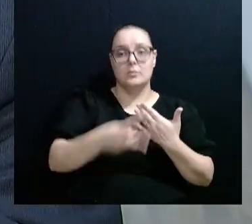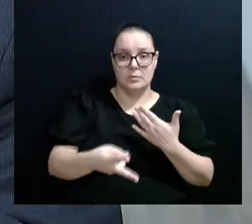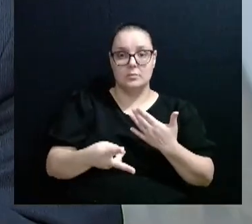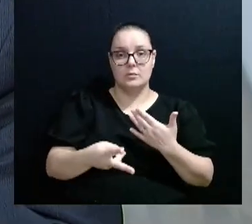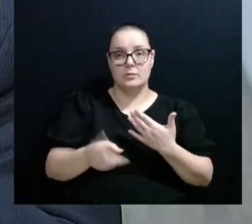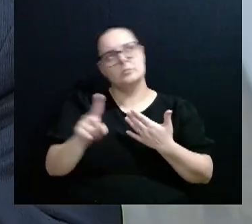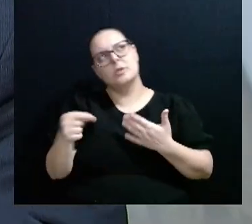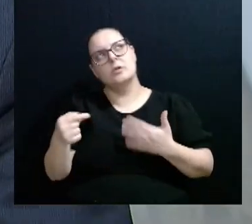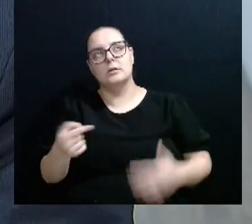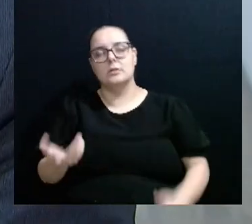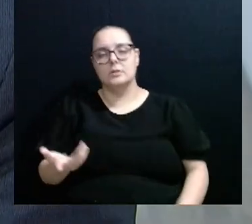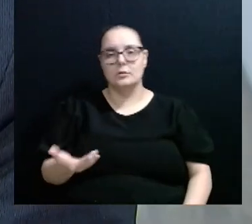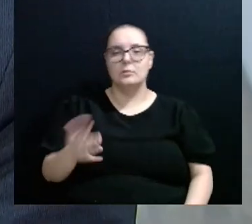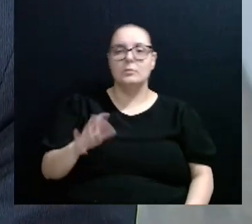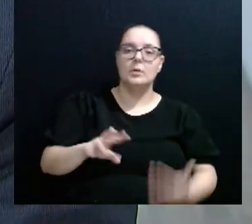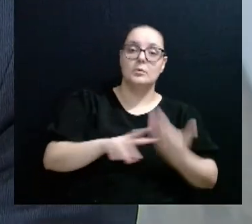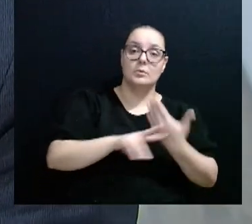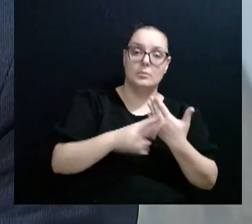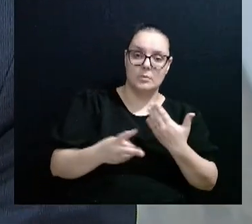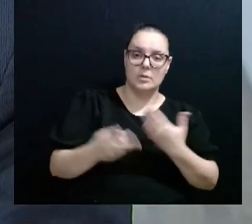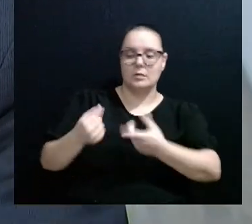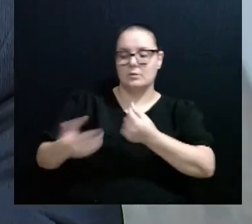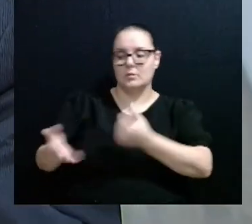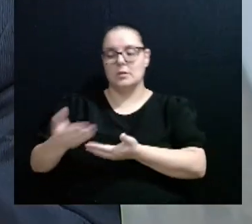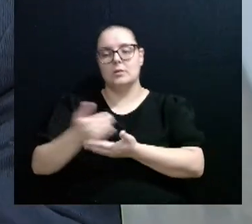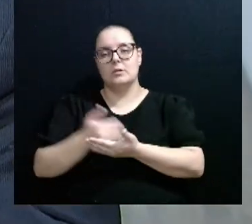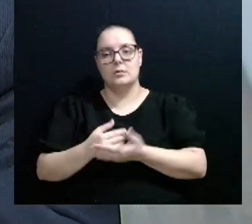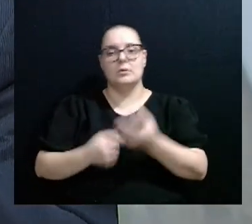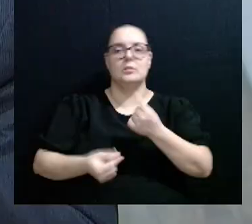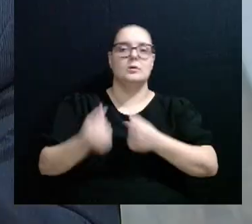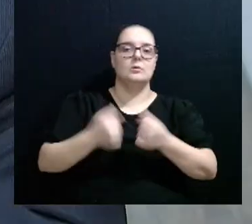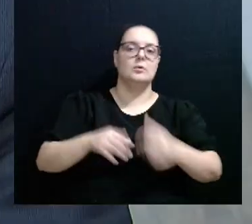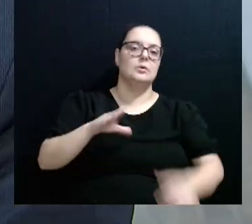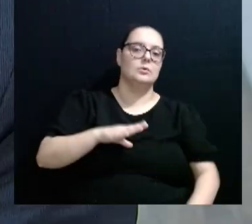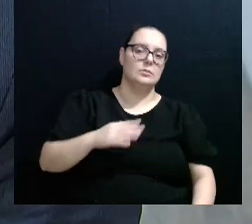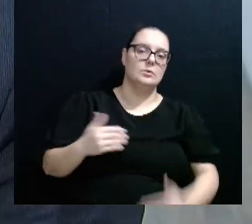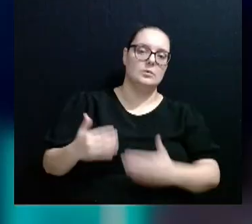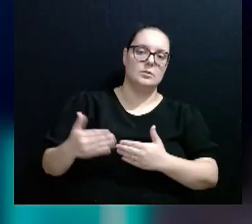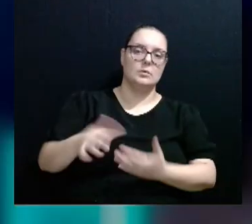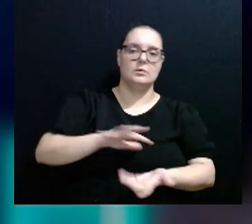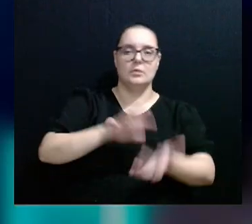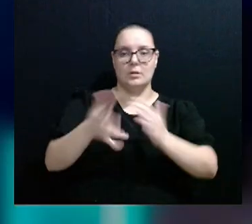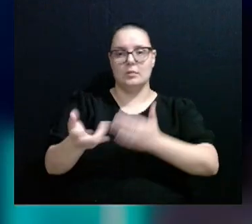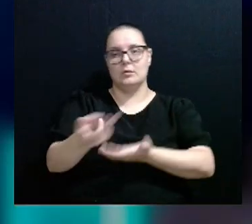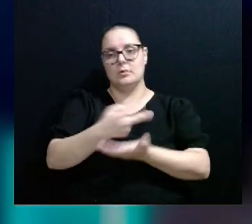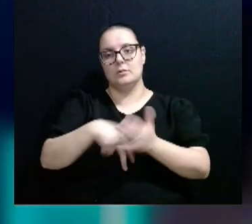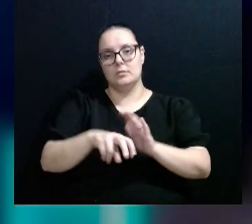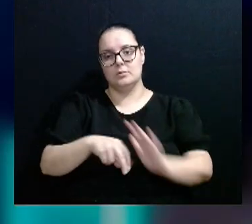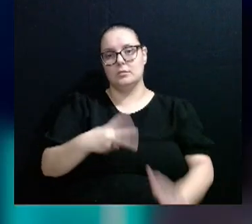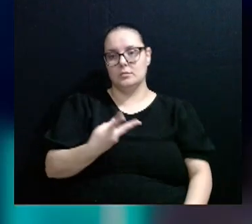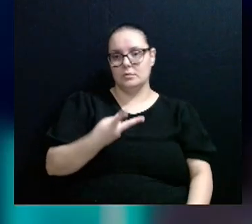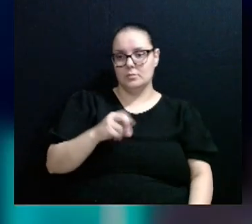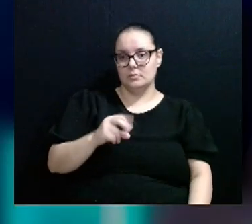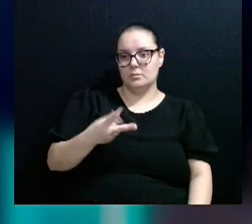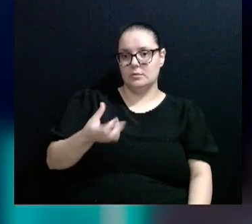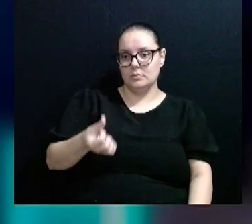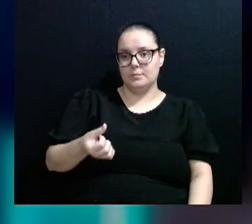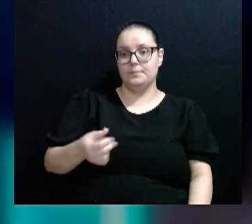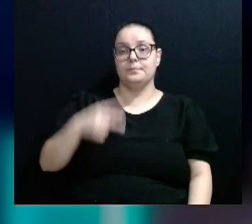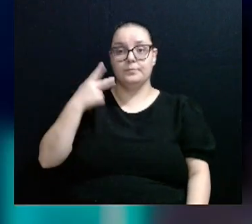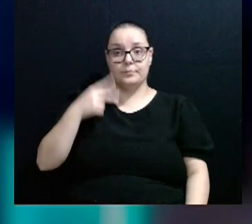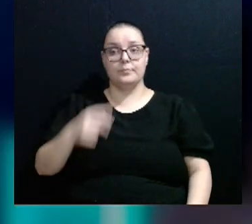mas o impacto na arrecadação de finanças do município a partir da reforma tributária 2026. O parlamentar destacou a importância